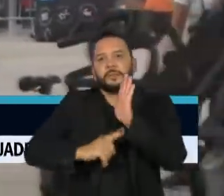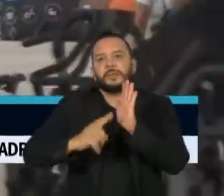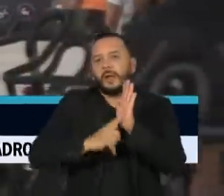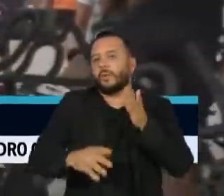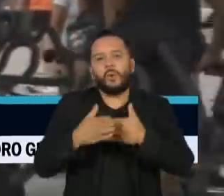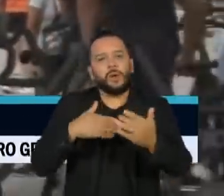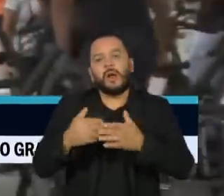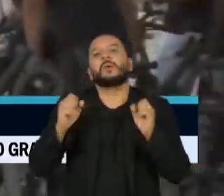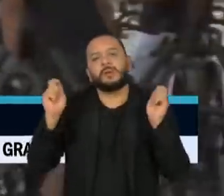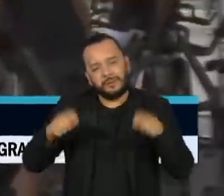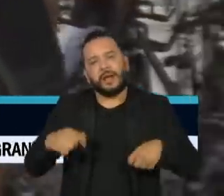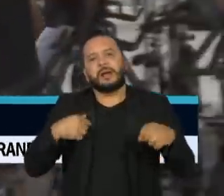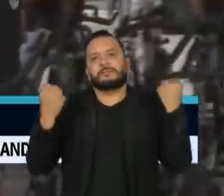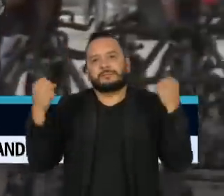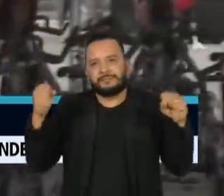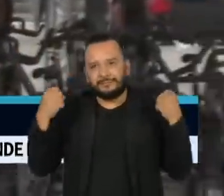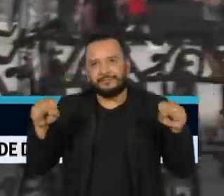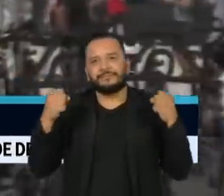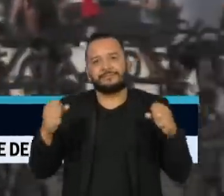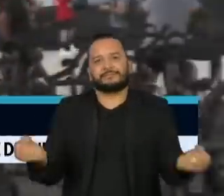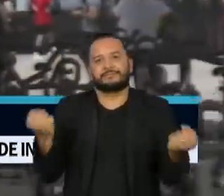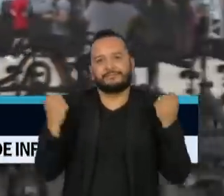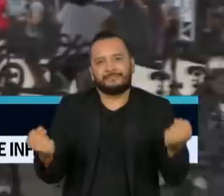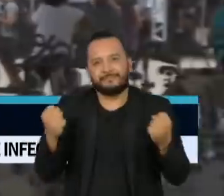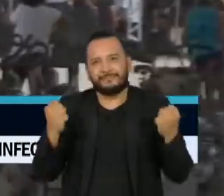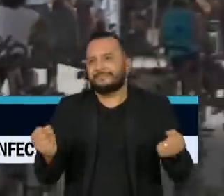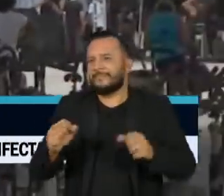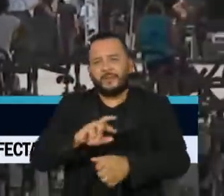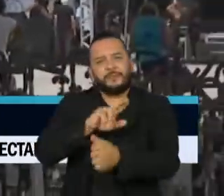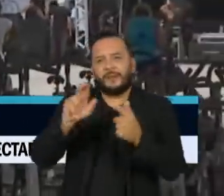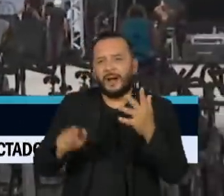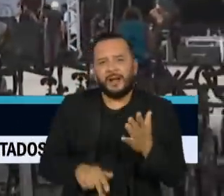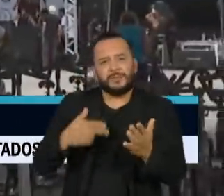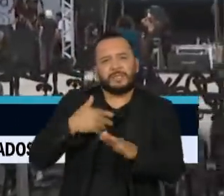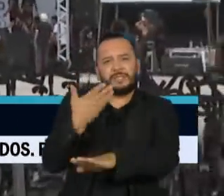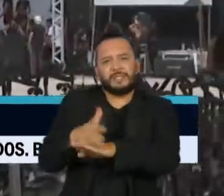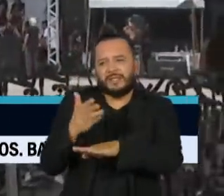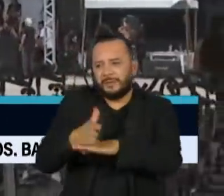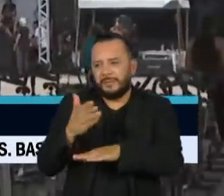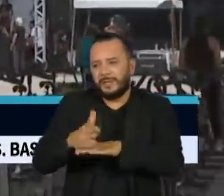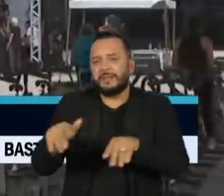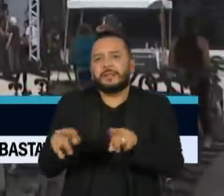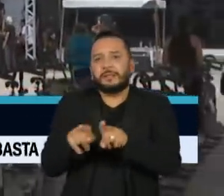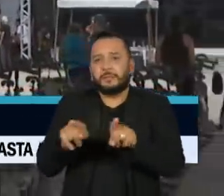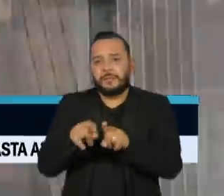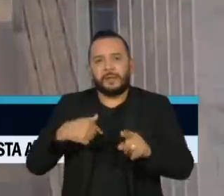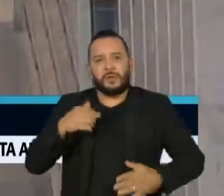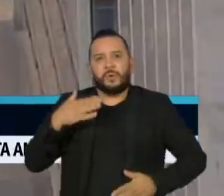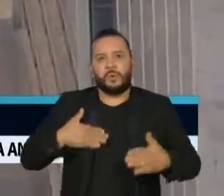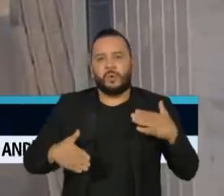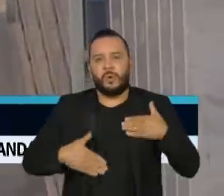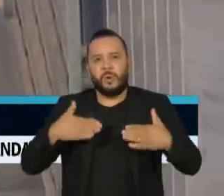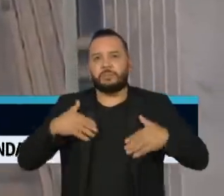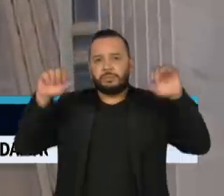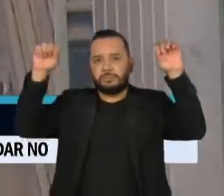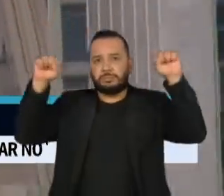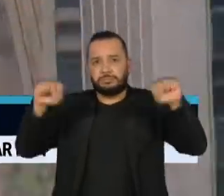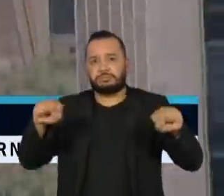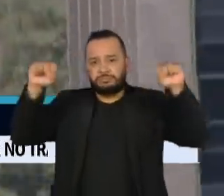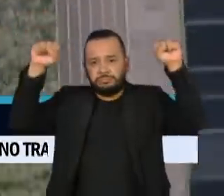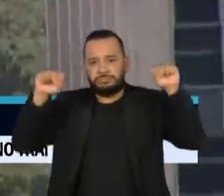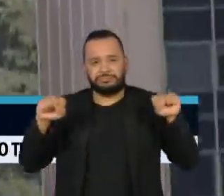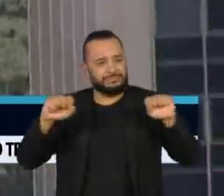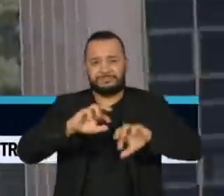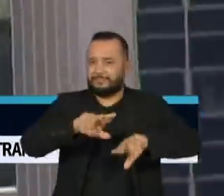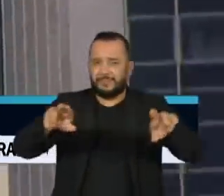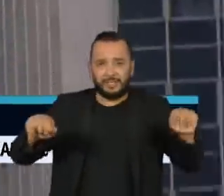musculação, crossfit, spinning e até calistenia, um tipo de treinamento que só usa o peso do corpo. No edifício Martinelli, na